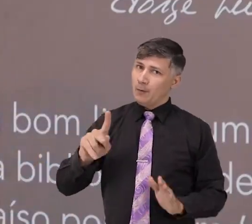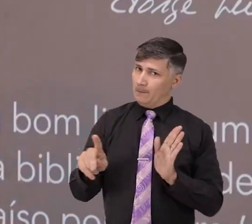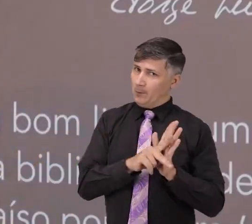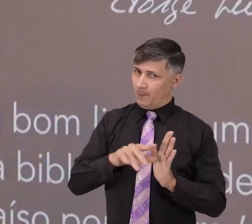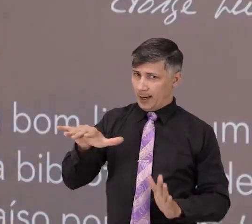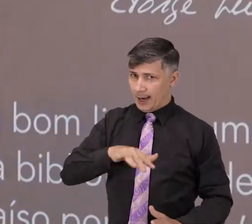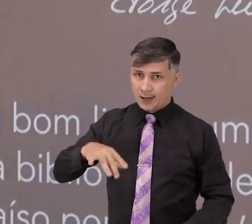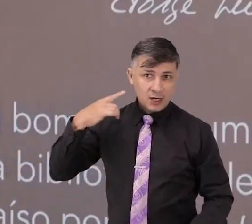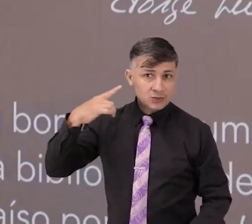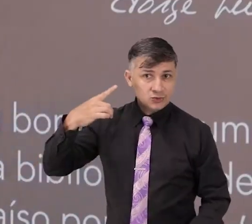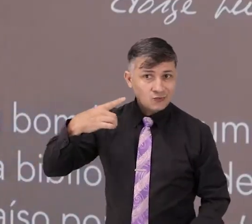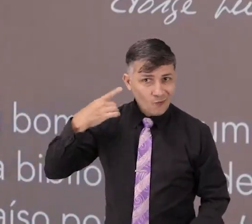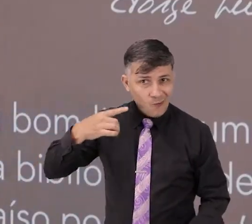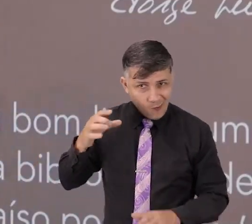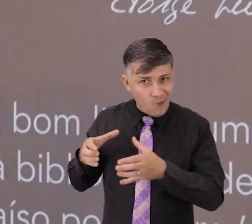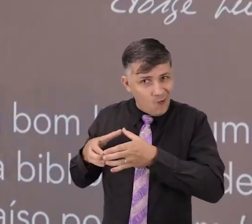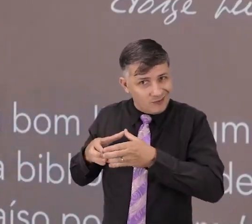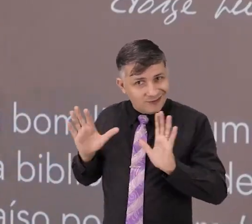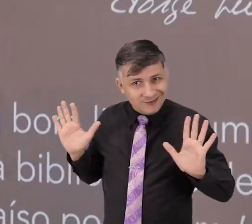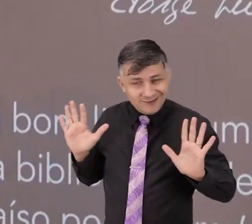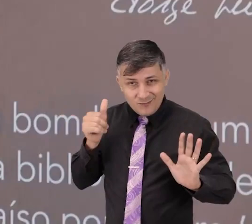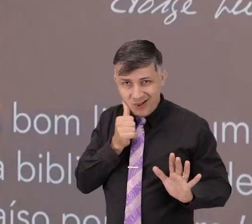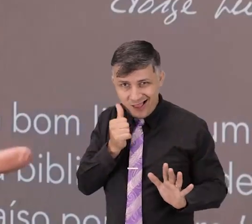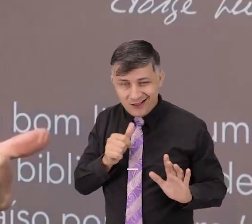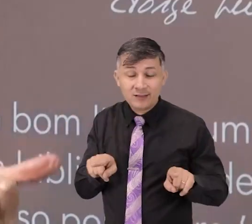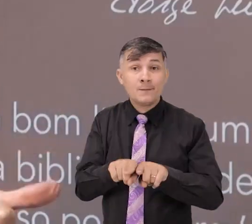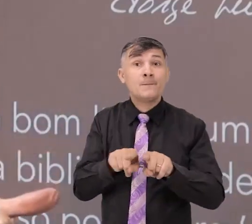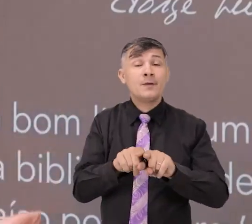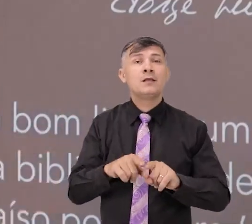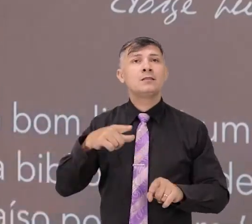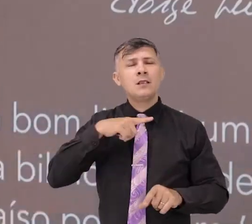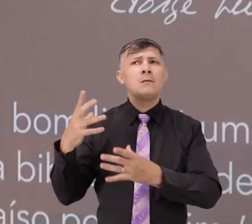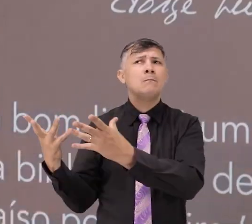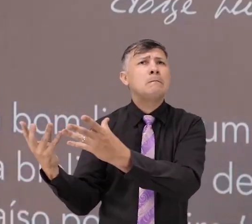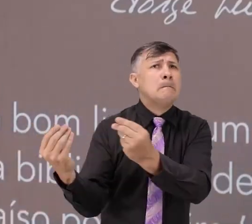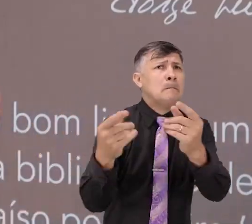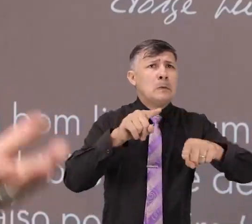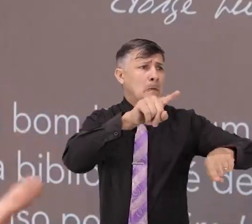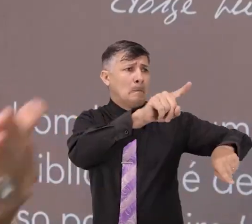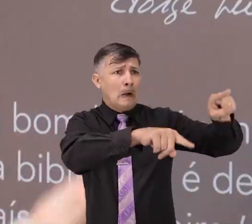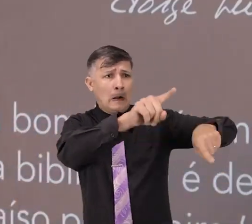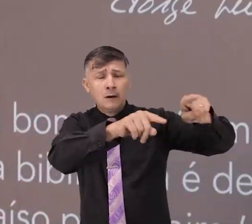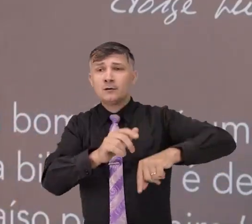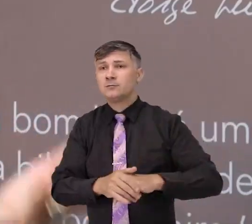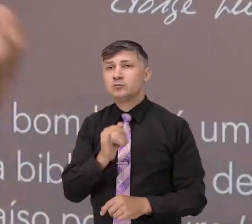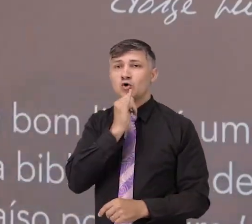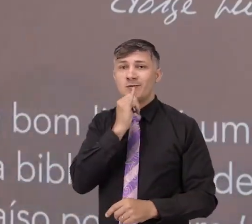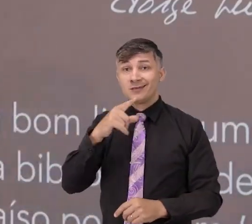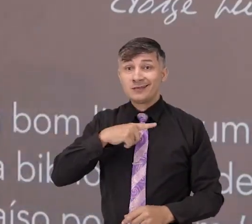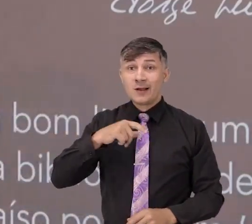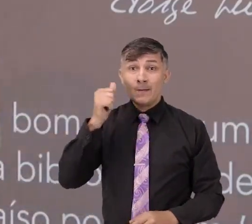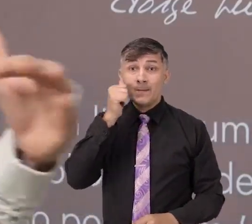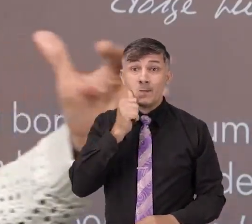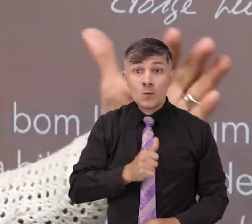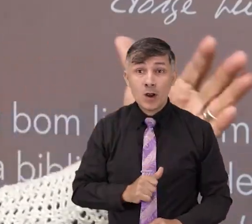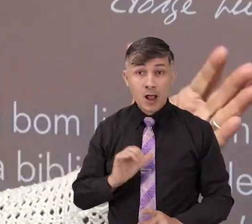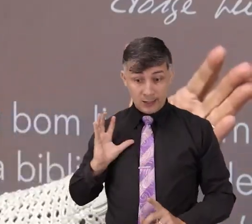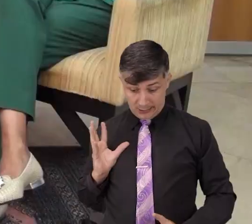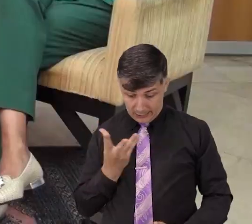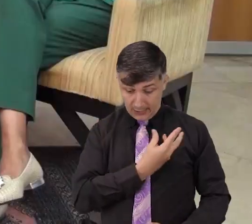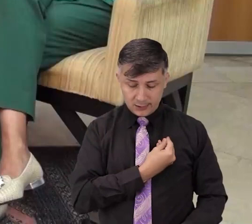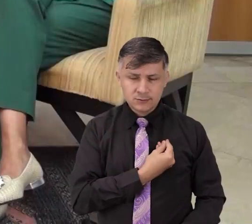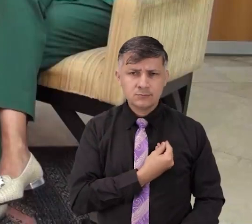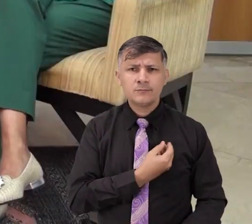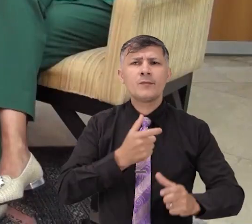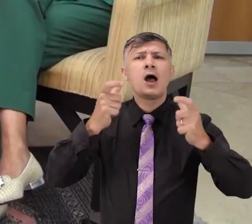vê muita variação. A gente vê, por exemplo, as mulheres trans. Onde estão as mulheres trans na advocacia? Hoje elas já estão